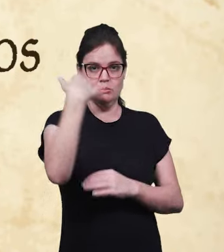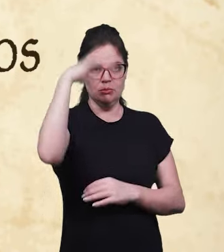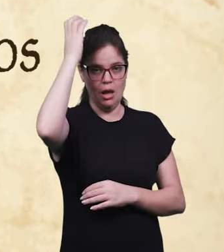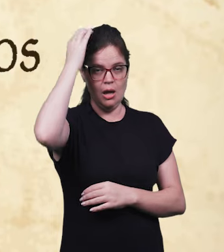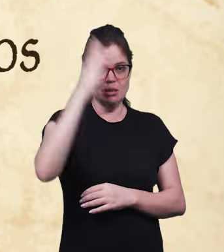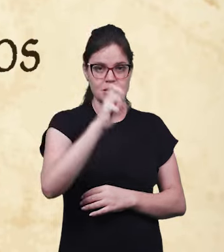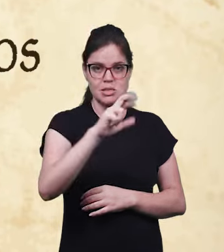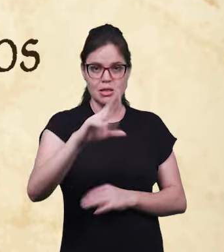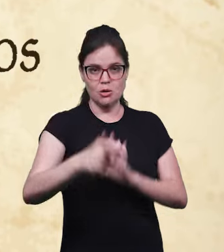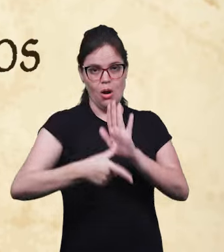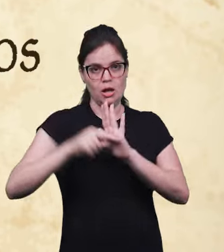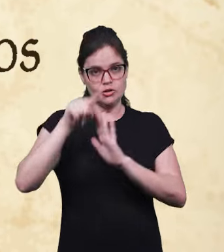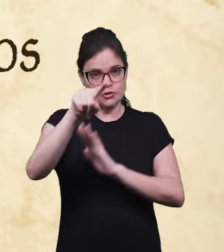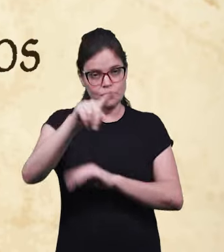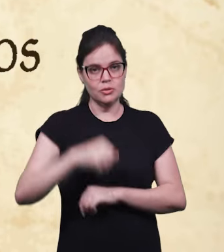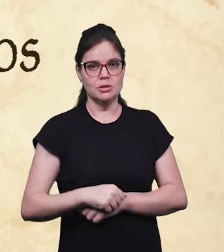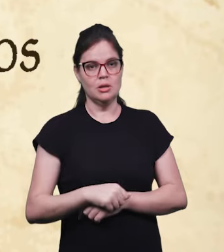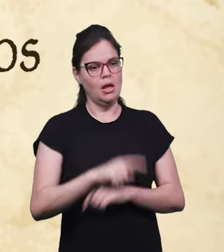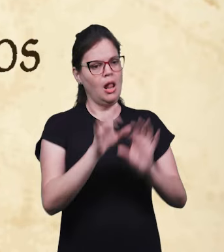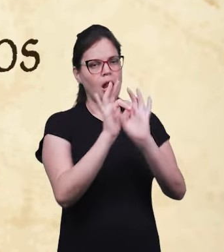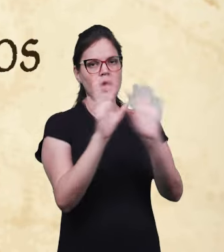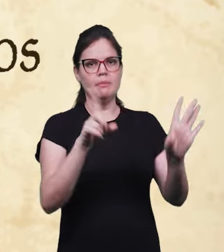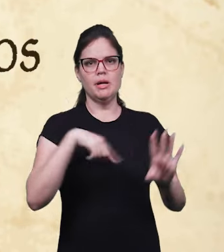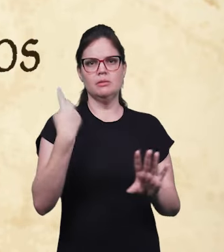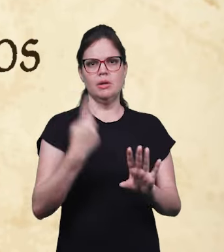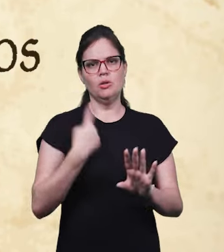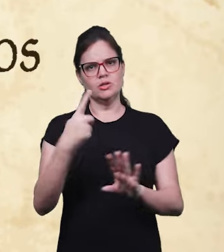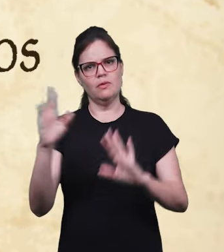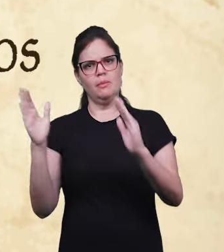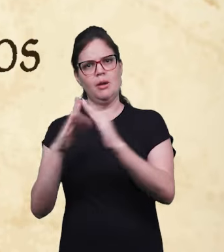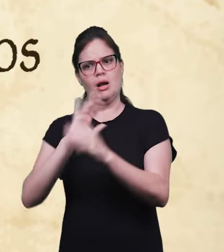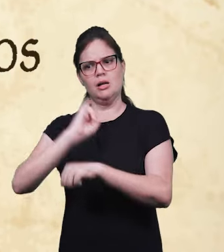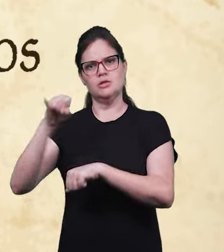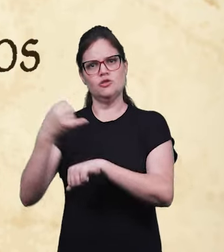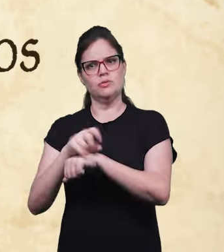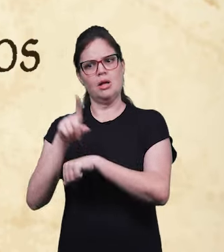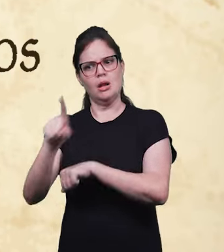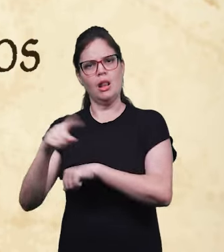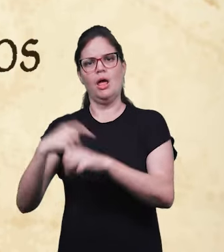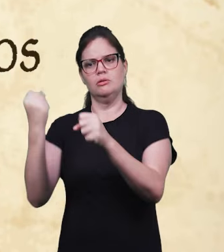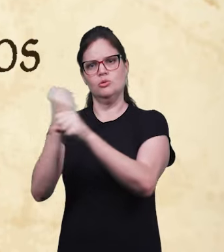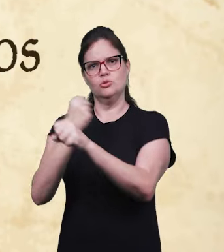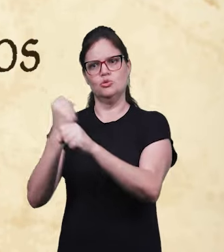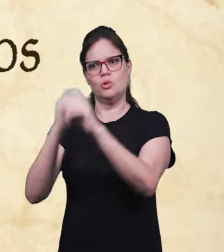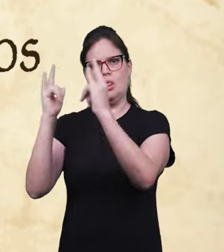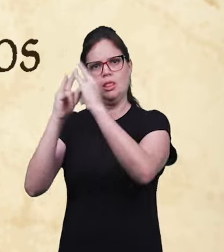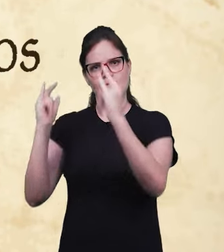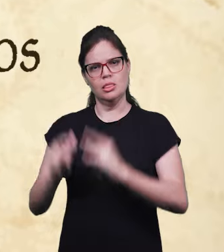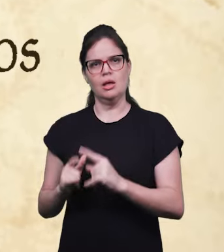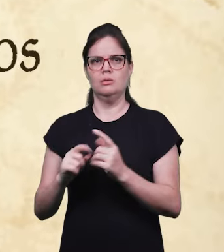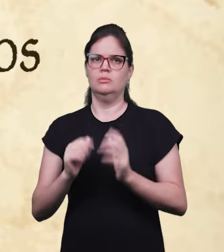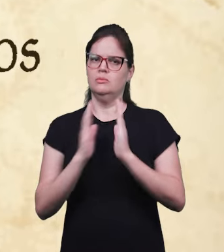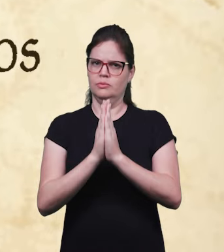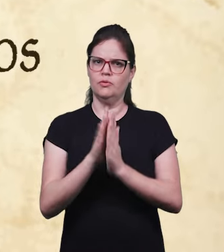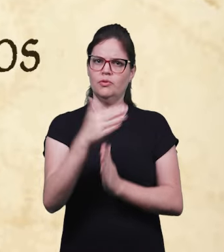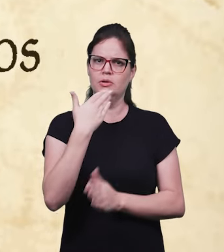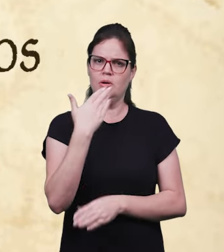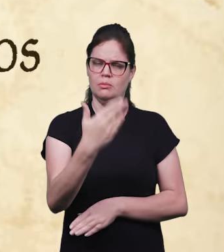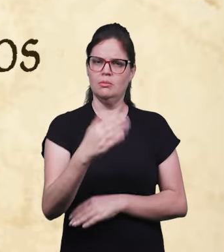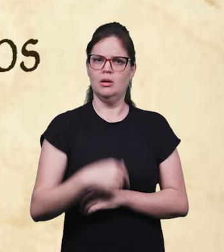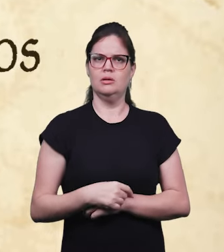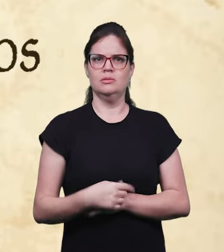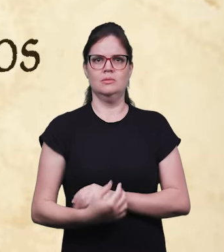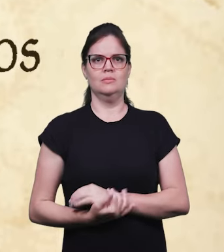rei Ciro para edificar esta casa de Deus em Jerusalém. E sobre isso nos faça o rei saber a